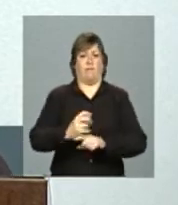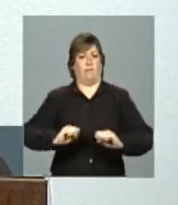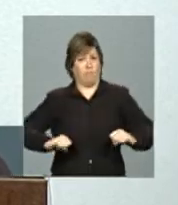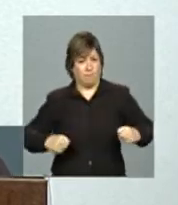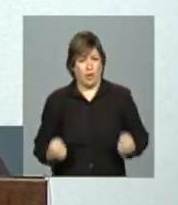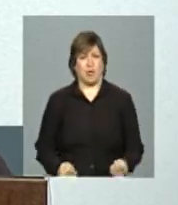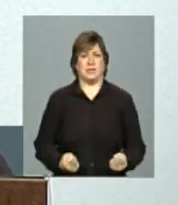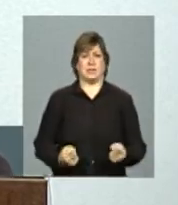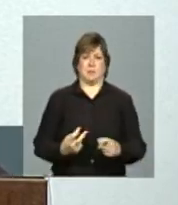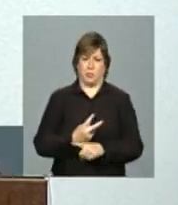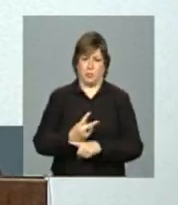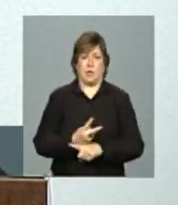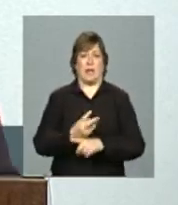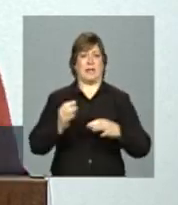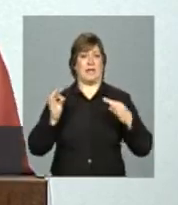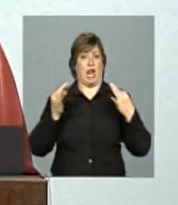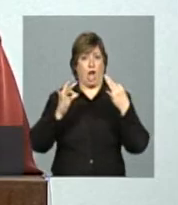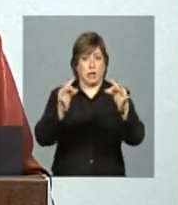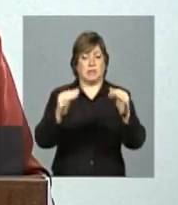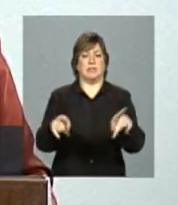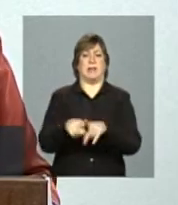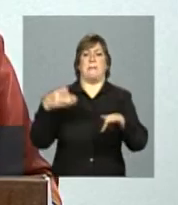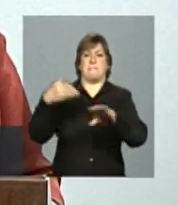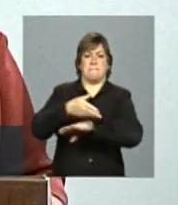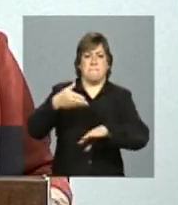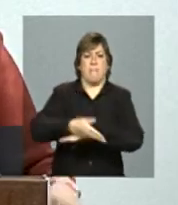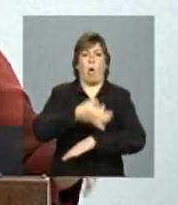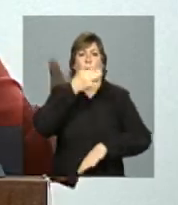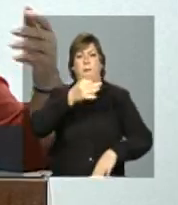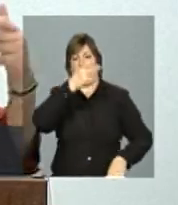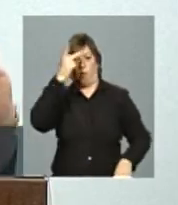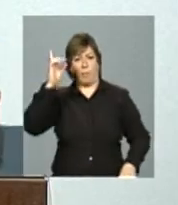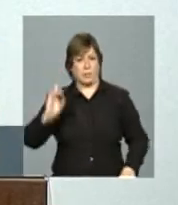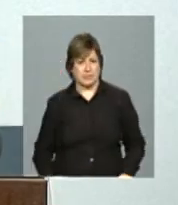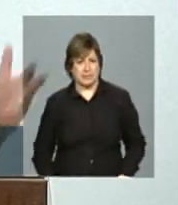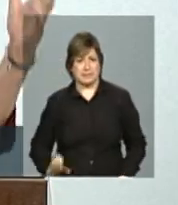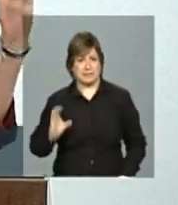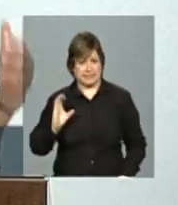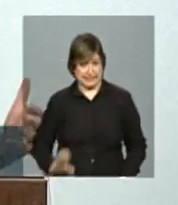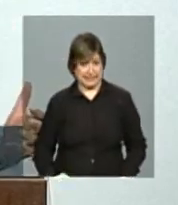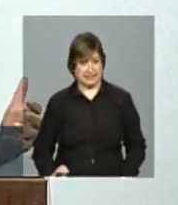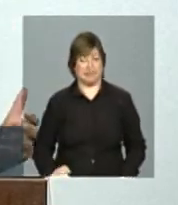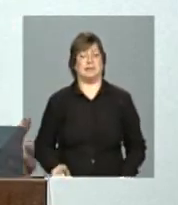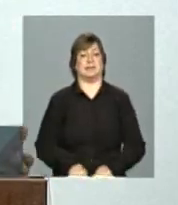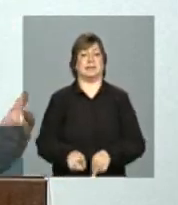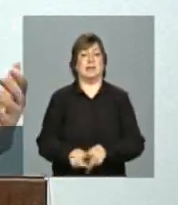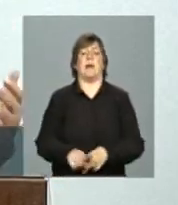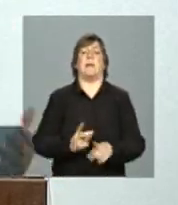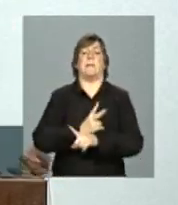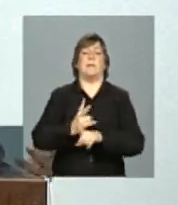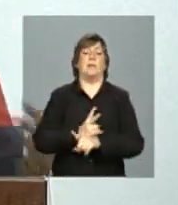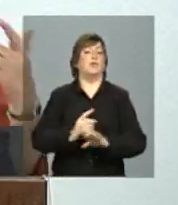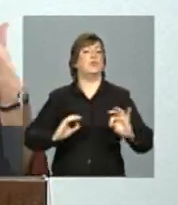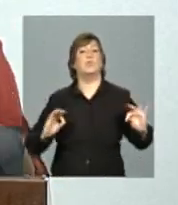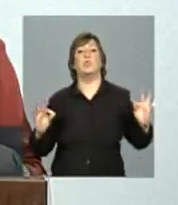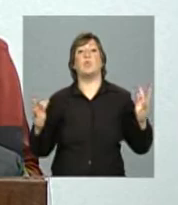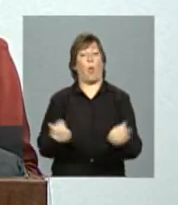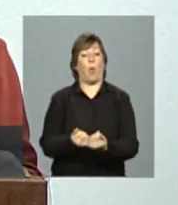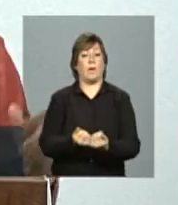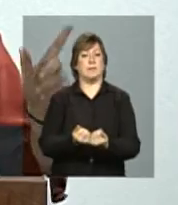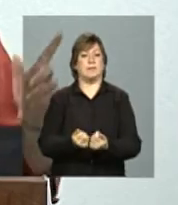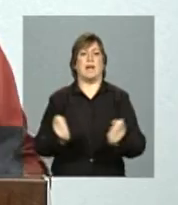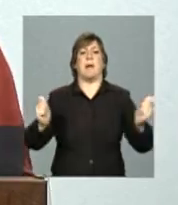busquemos tecnologia participação cidadã busquemos todas as nossas